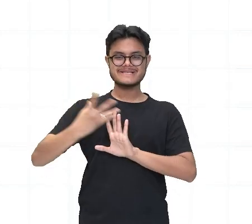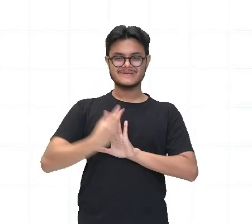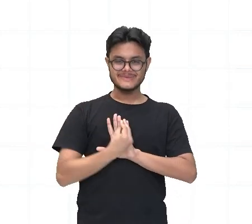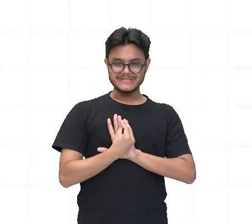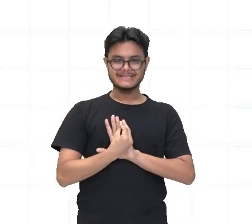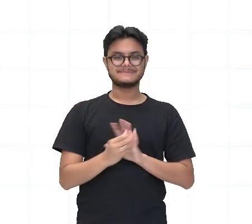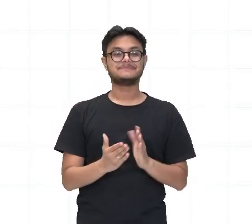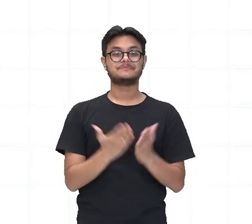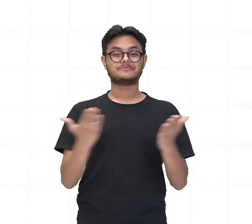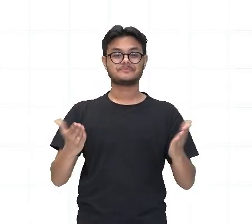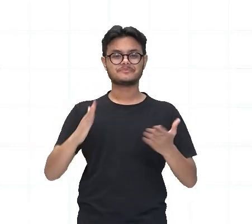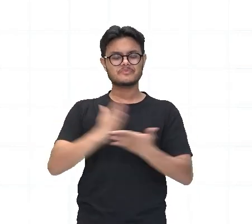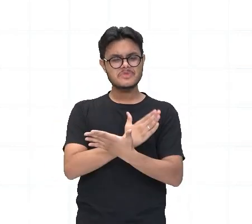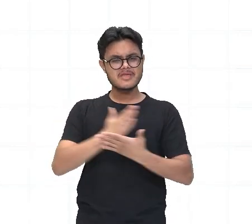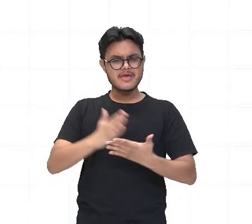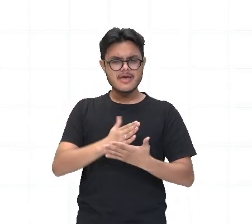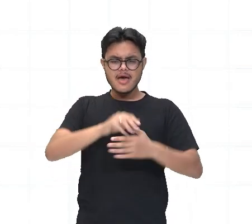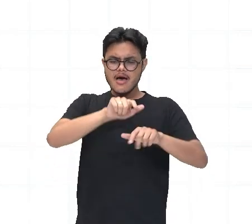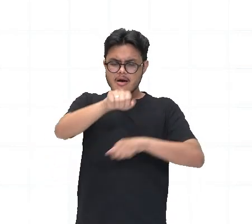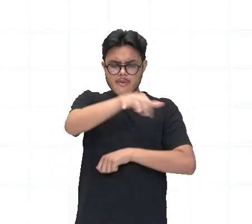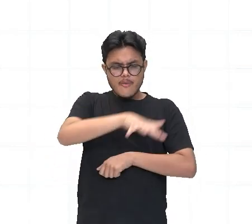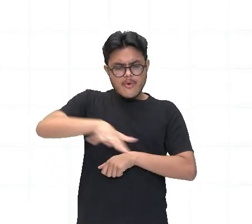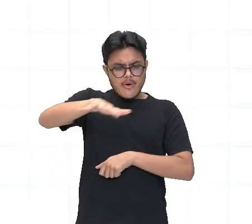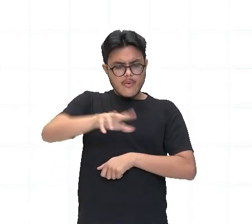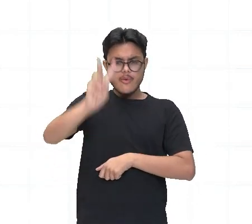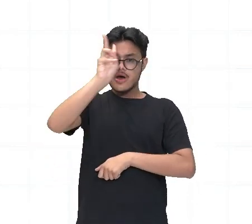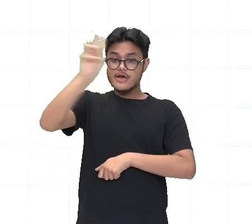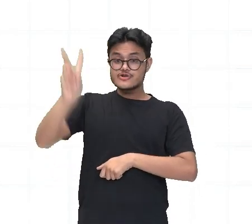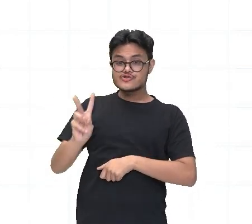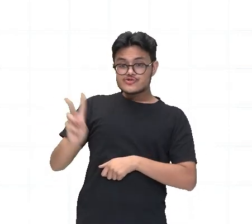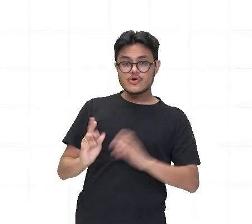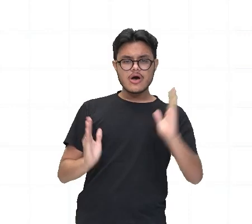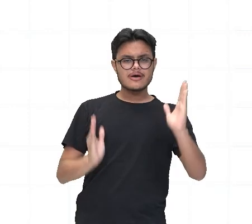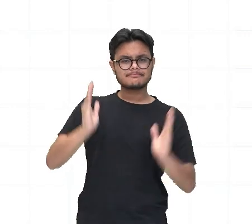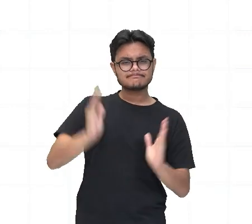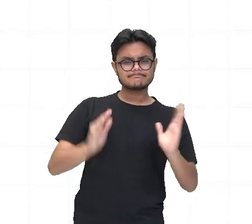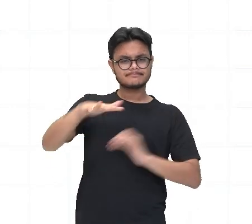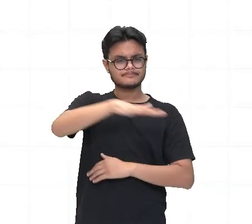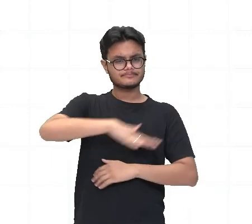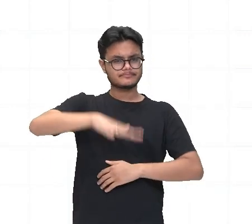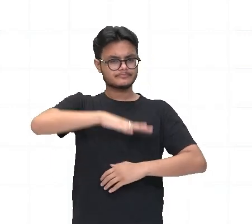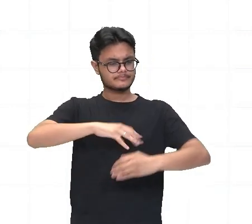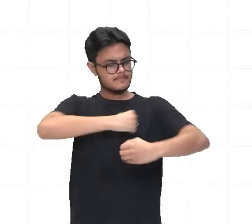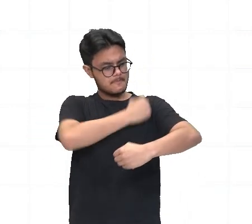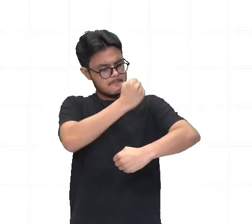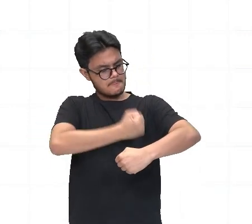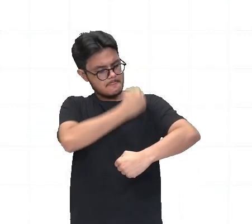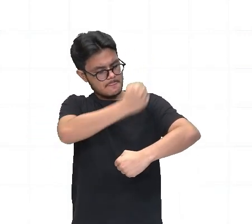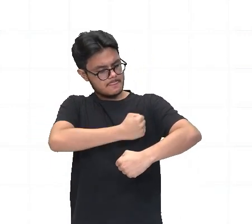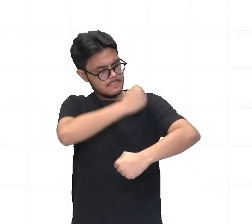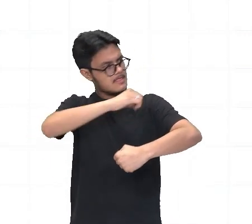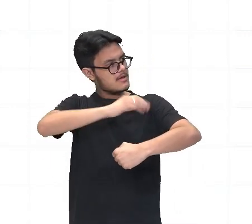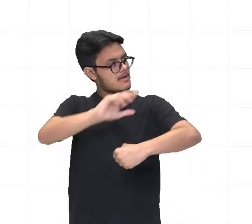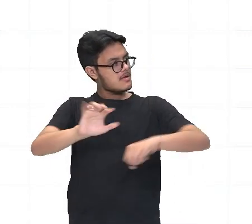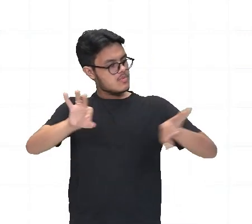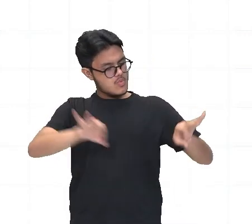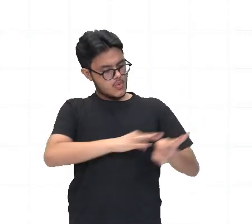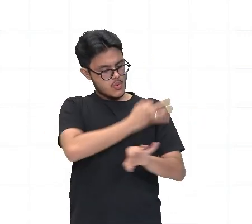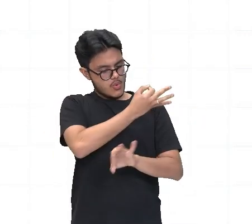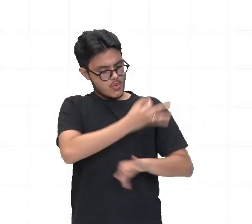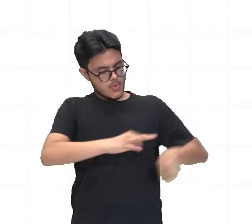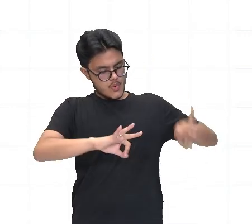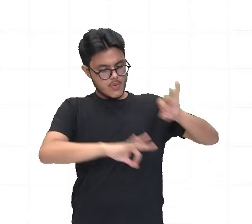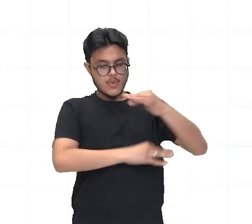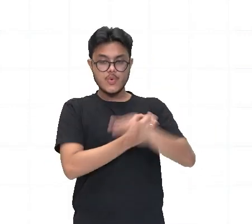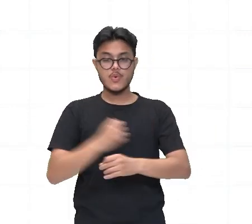amazônica. Desafios arqueológicos, cestarias produzidas no noroeste do Pará, entrelaçam tradições